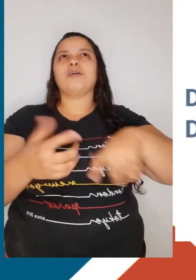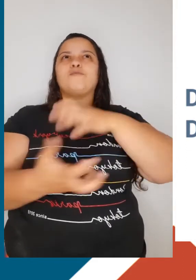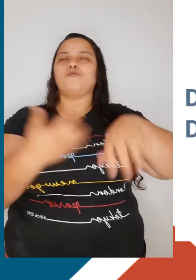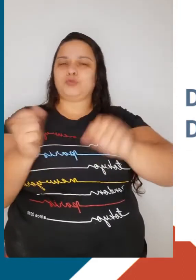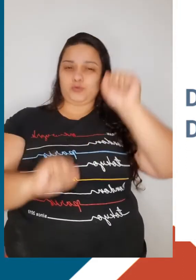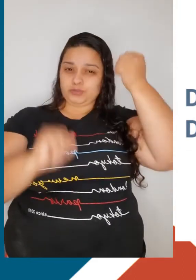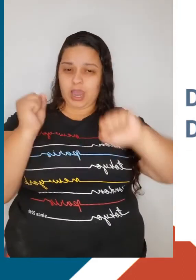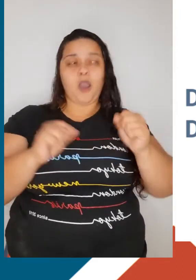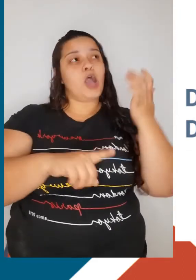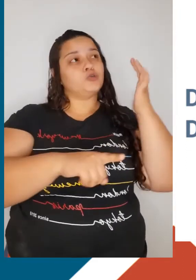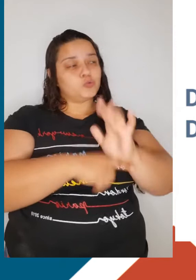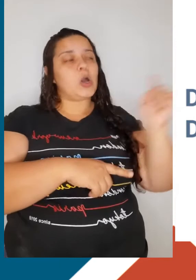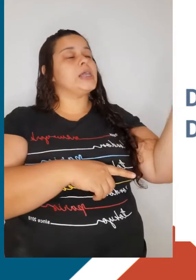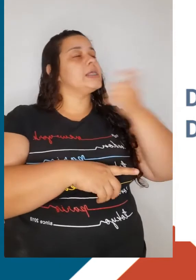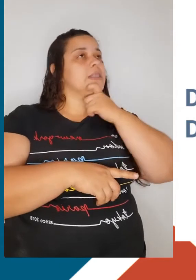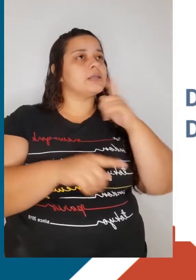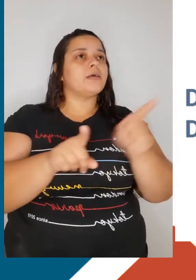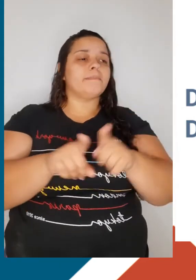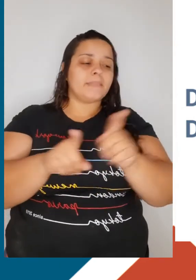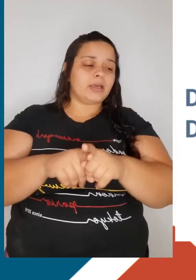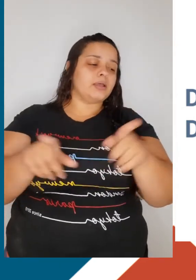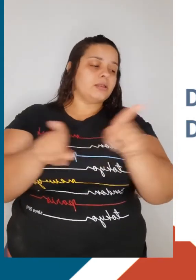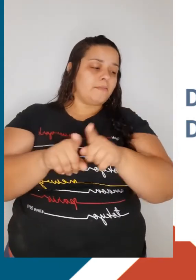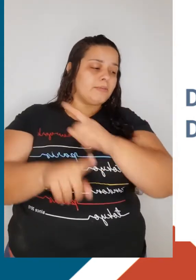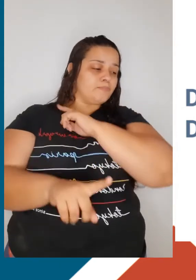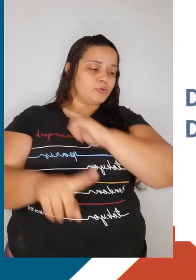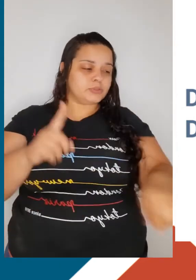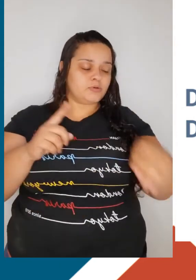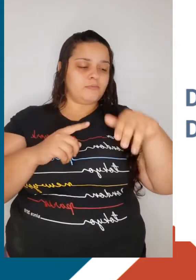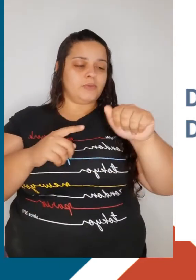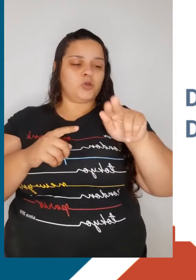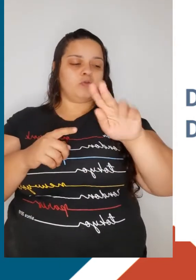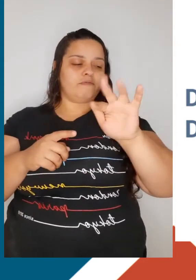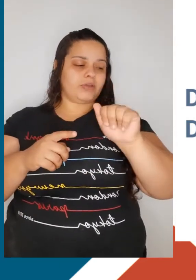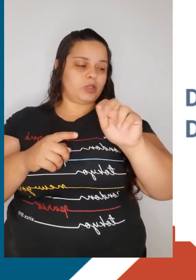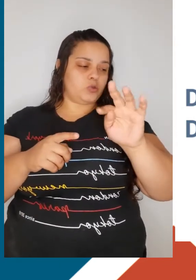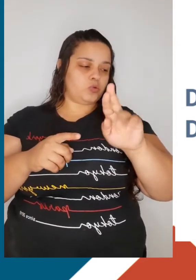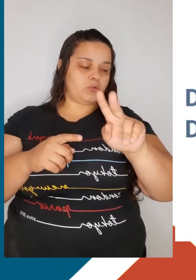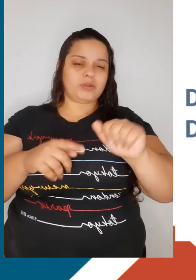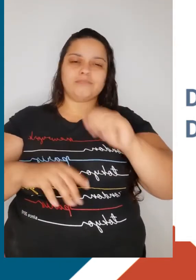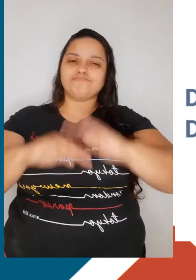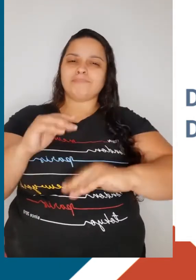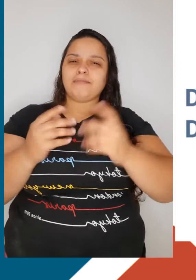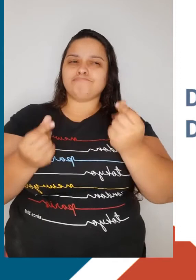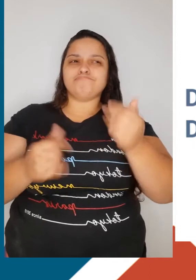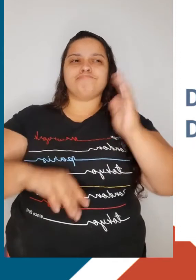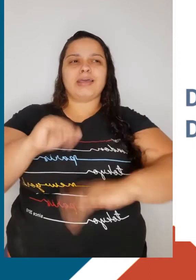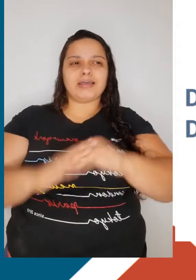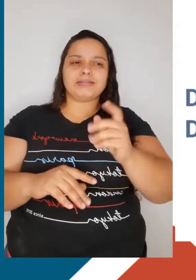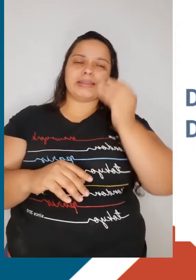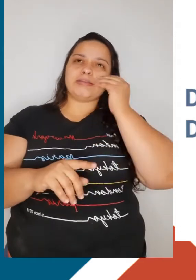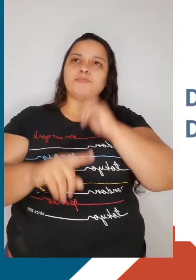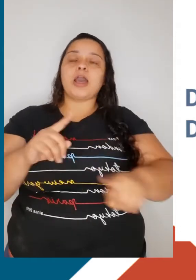a construção do capitalismo. Também ele revogou a proibição de manufaturas, o que incentivou o desenvolvimento, ainda que precário,